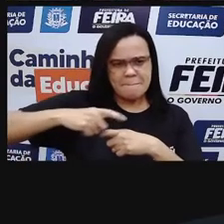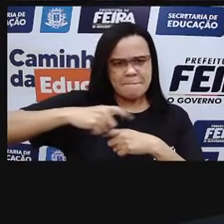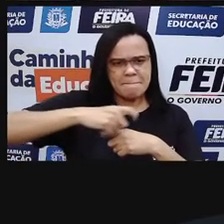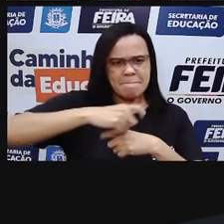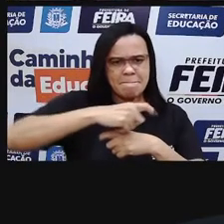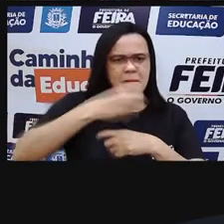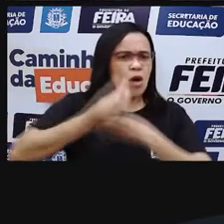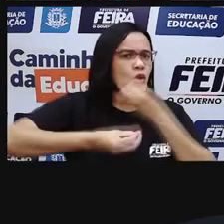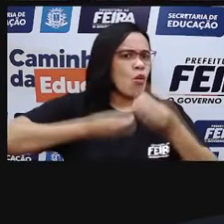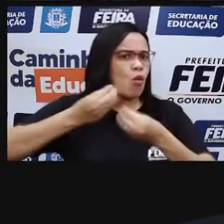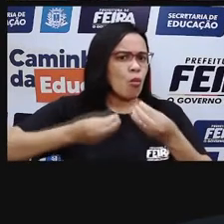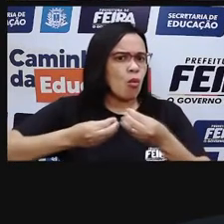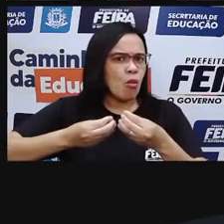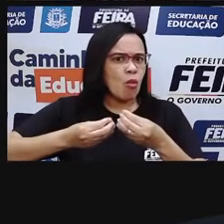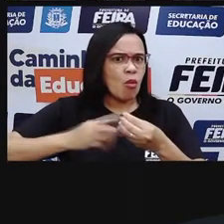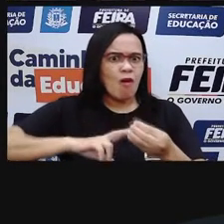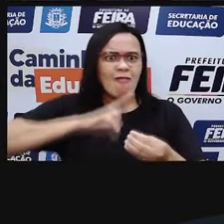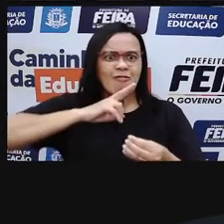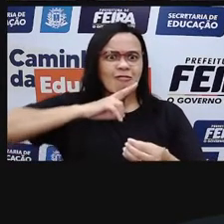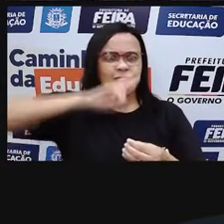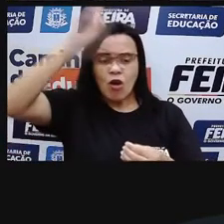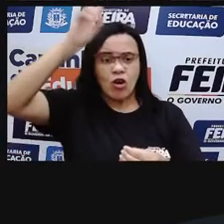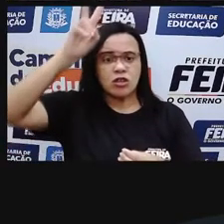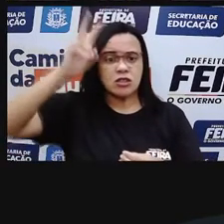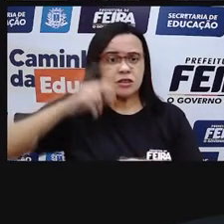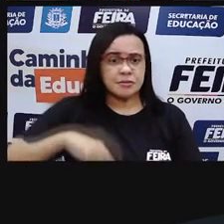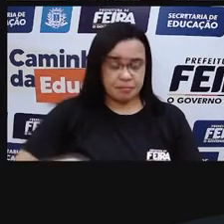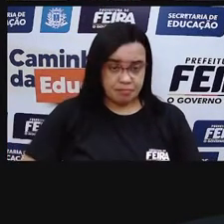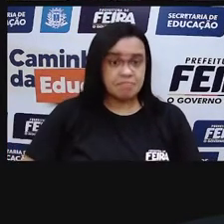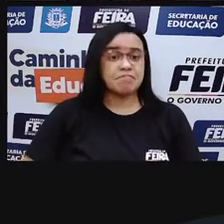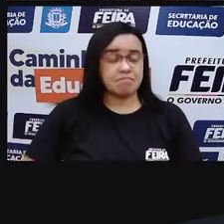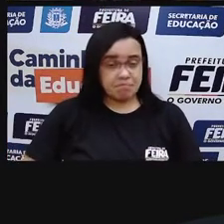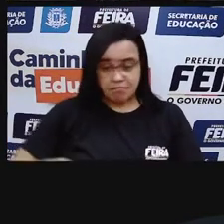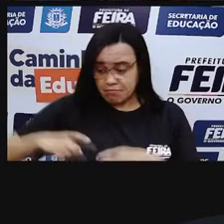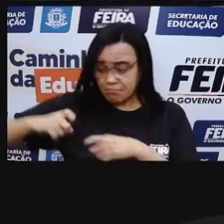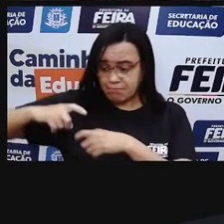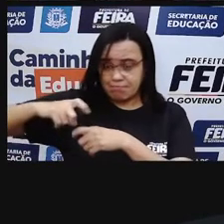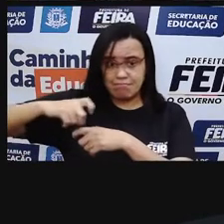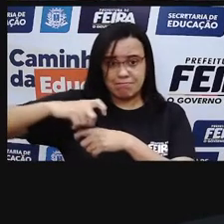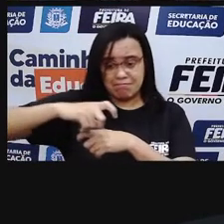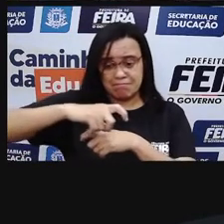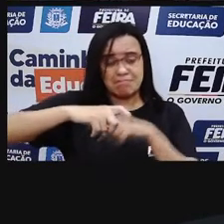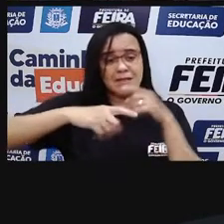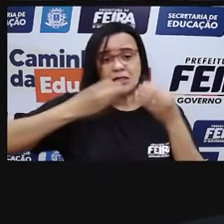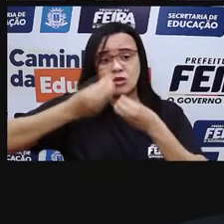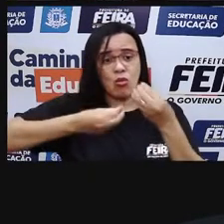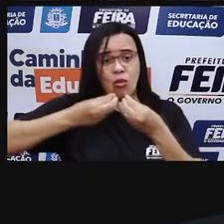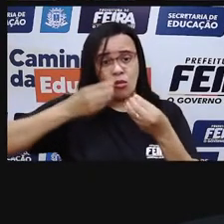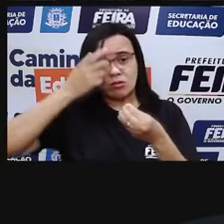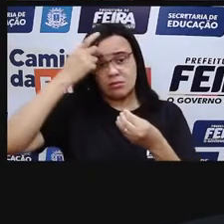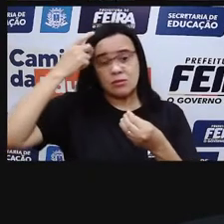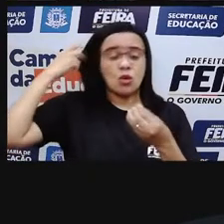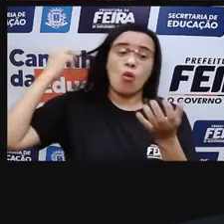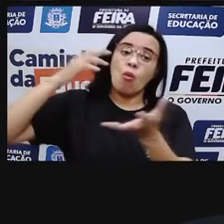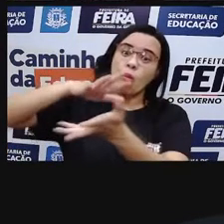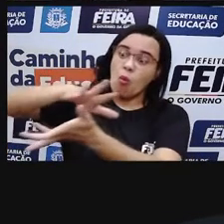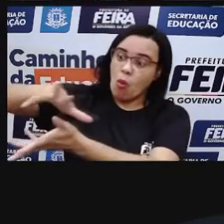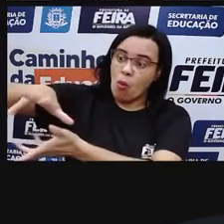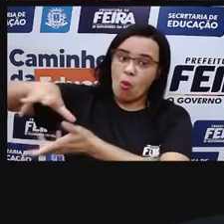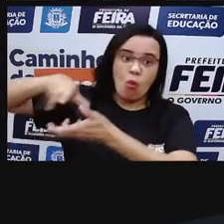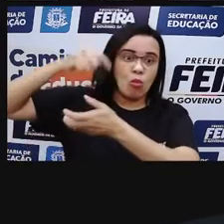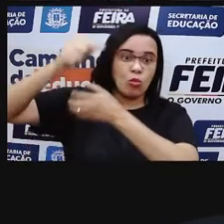estamos com um problema mundial, né? Que é a resistência das bactérias, às drogas,